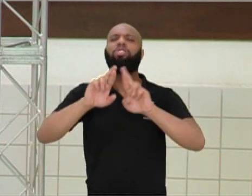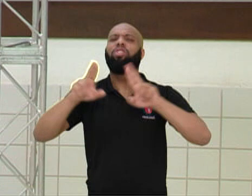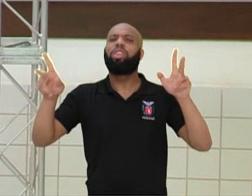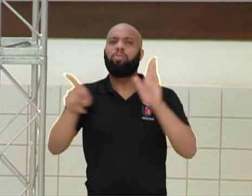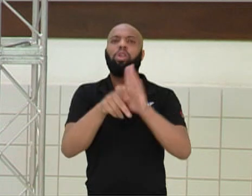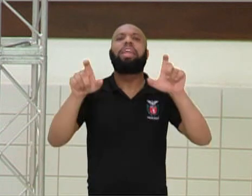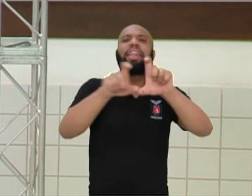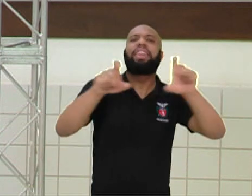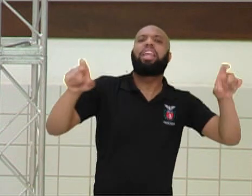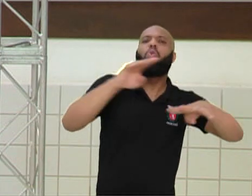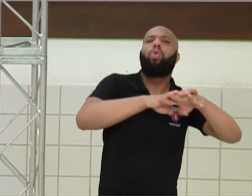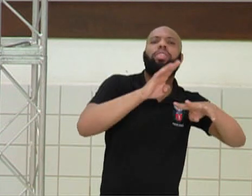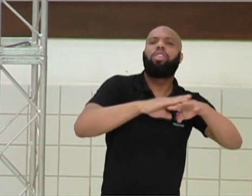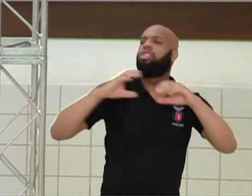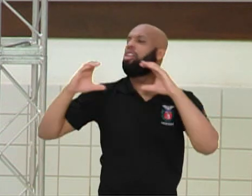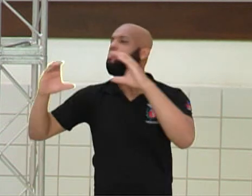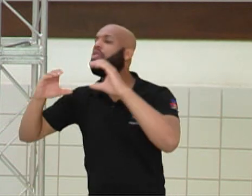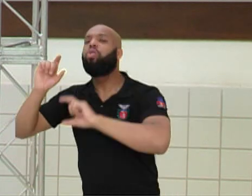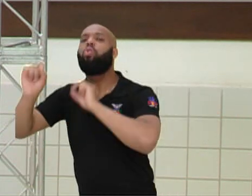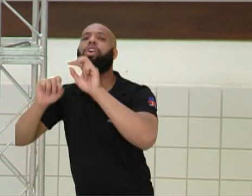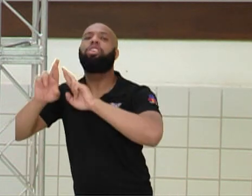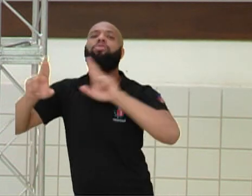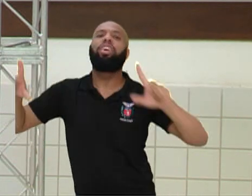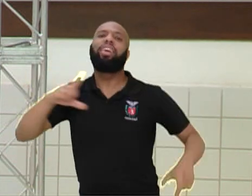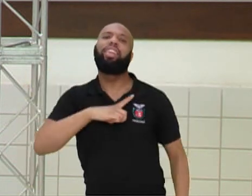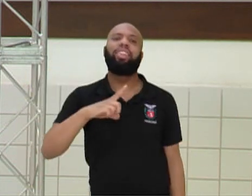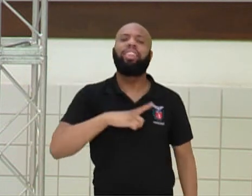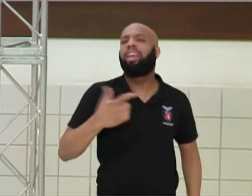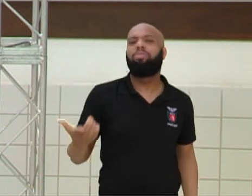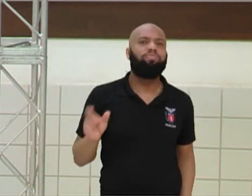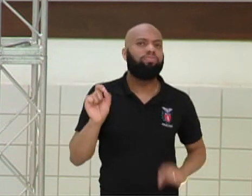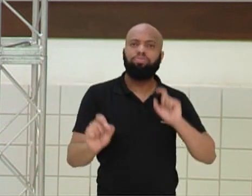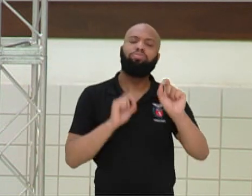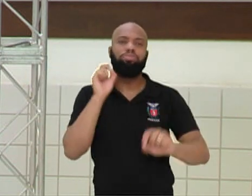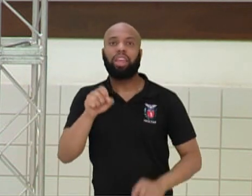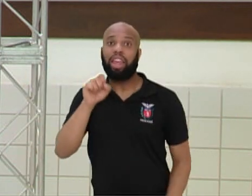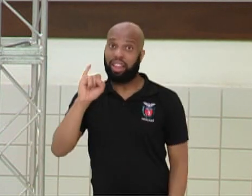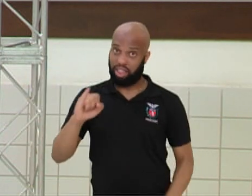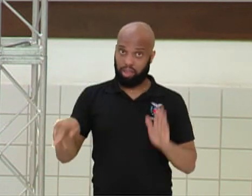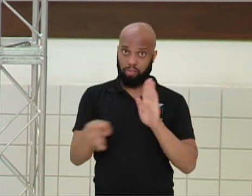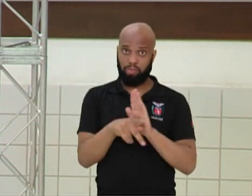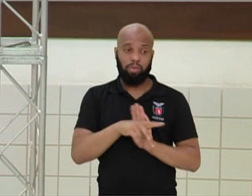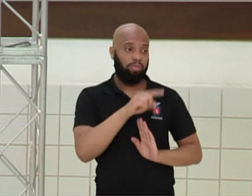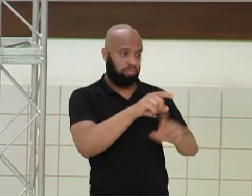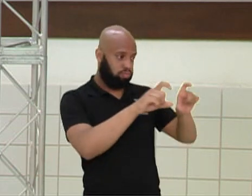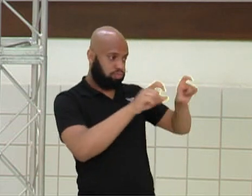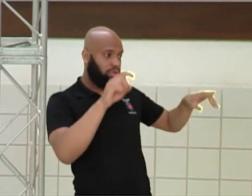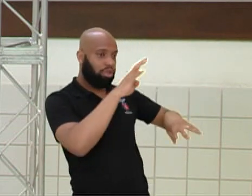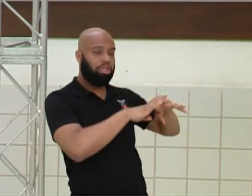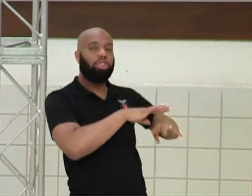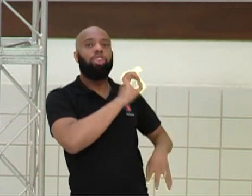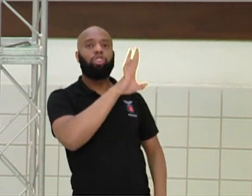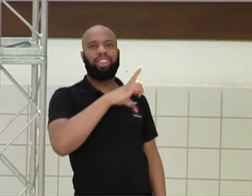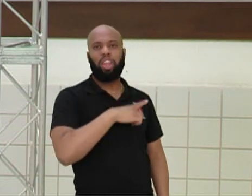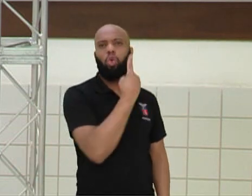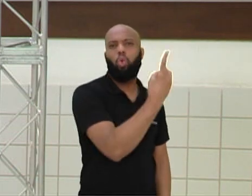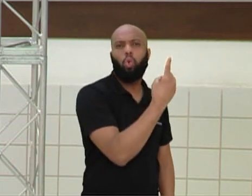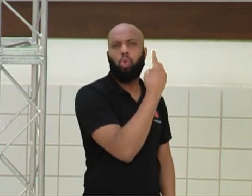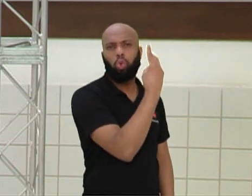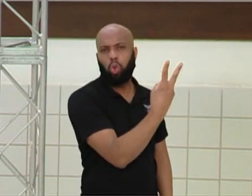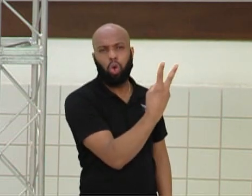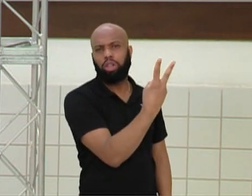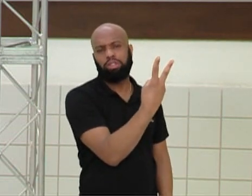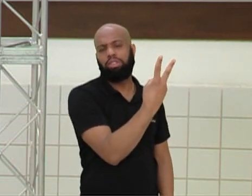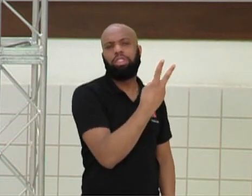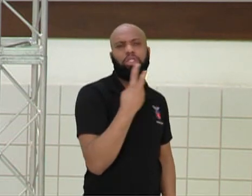já até comentei isso com vocês algumas aulas atrás, que a diferença entre uma equação e uma função é que numa equação só existe um ou dois valores, no caso de